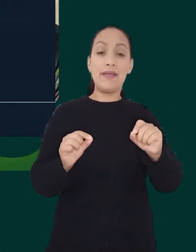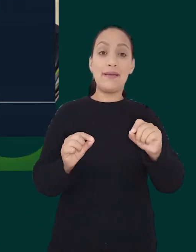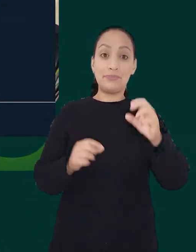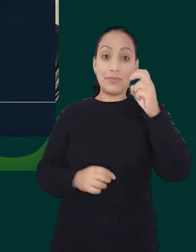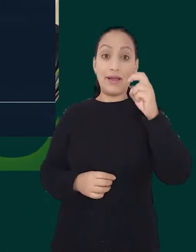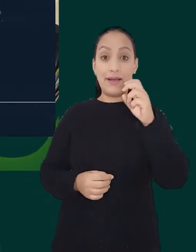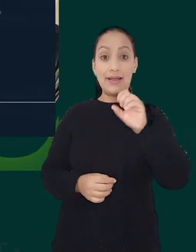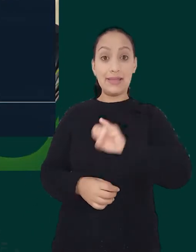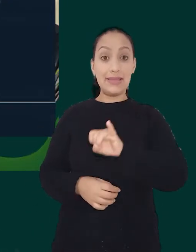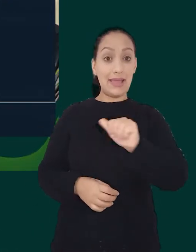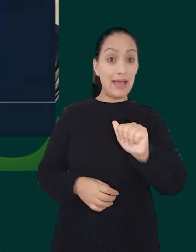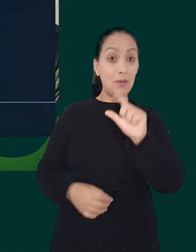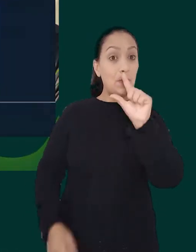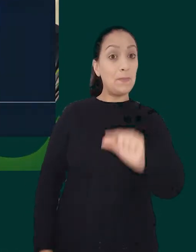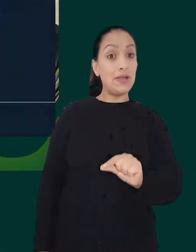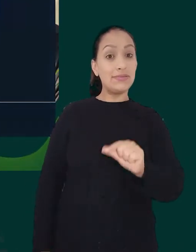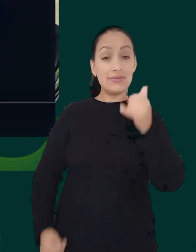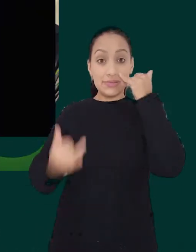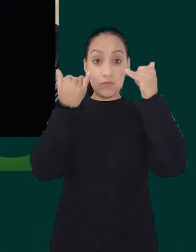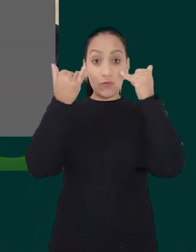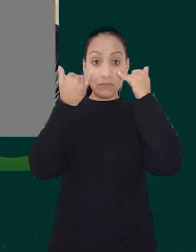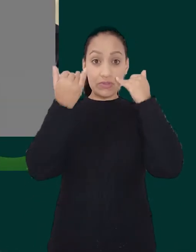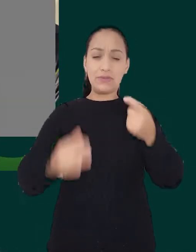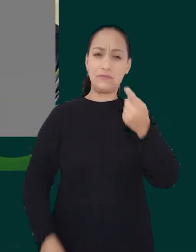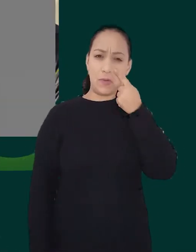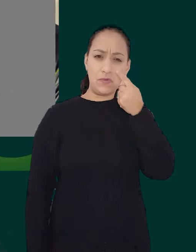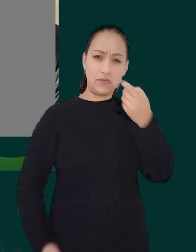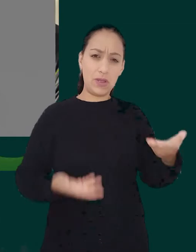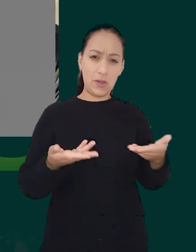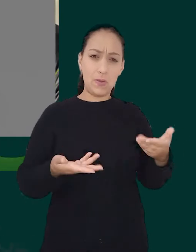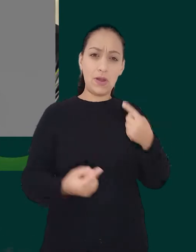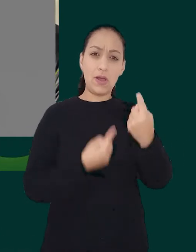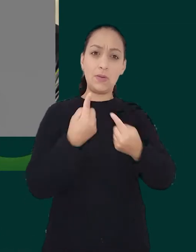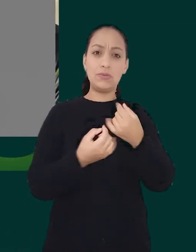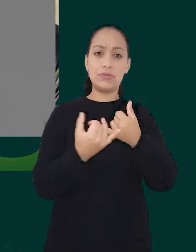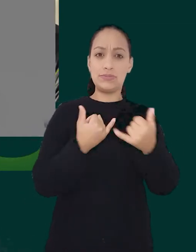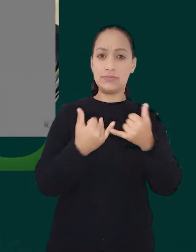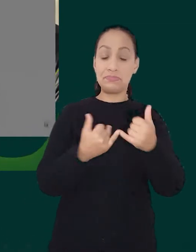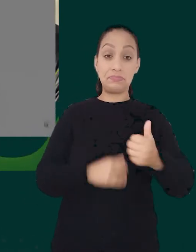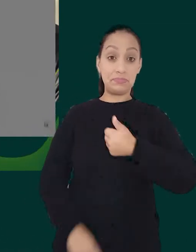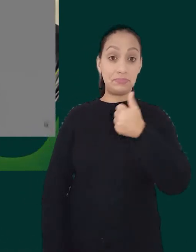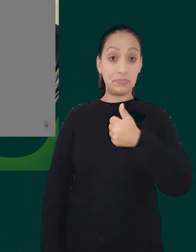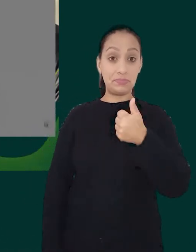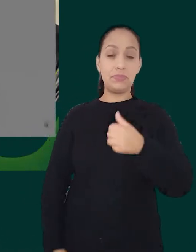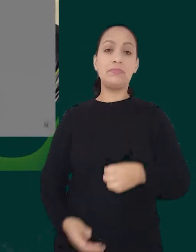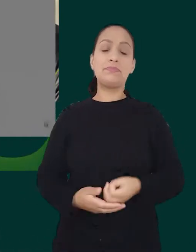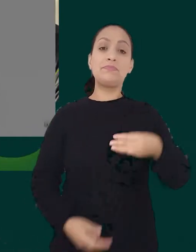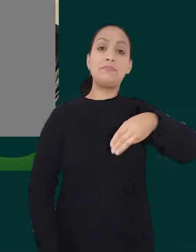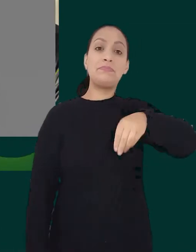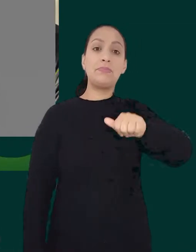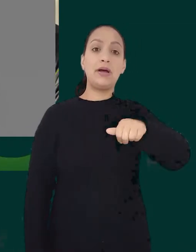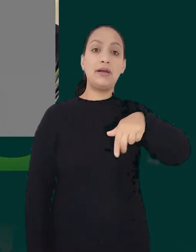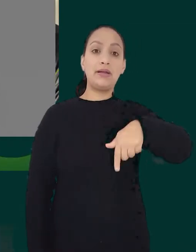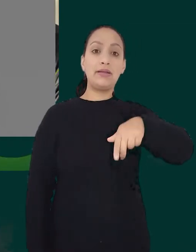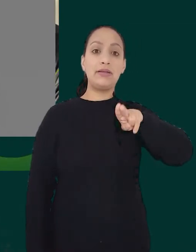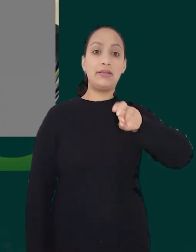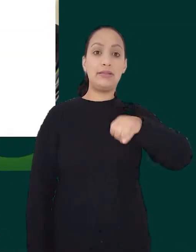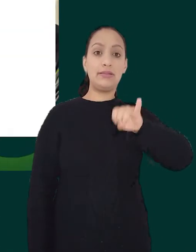informação. Vamos ver alguns exemplos, tá? Primeiro, máquina de estados, a Behavior